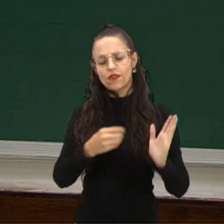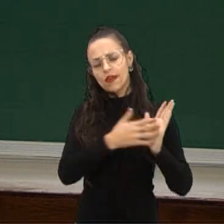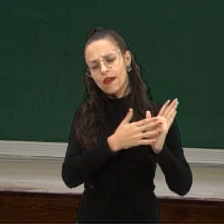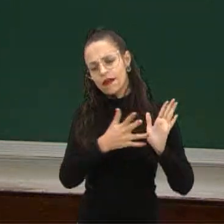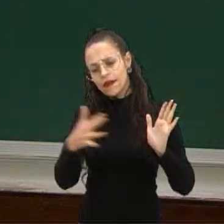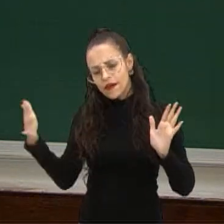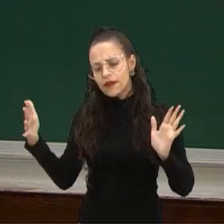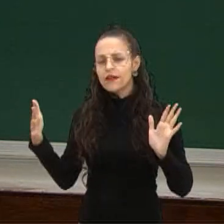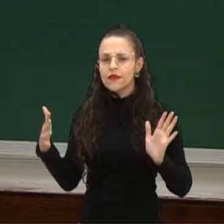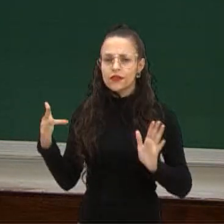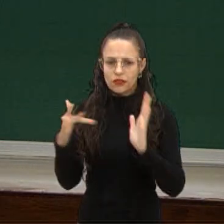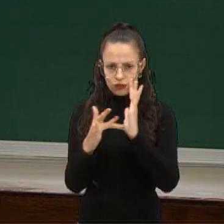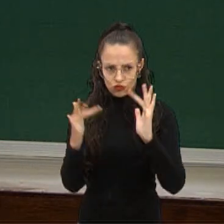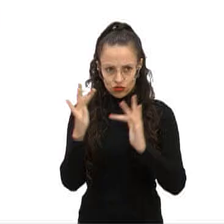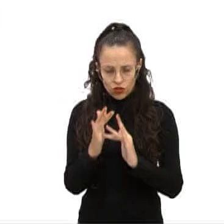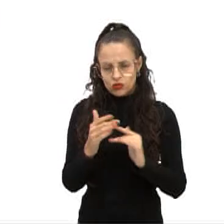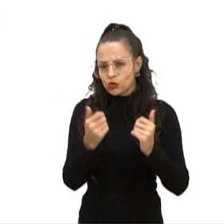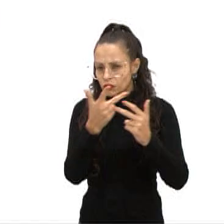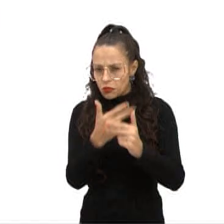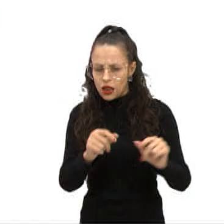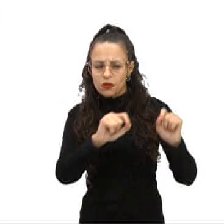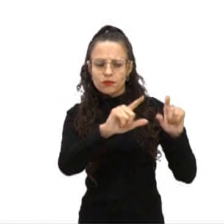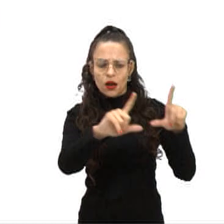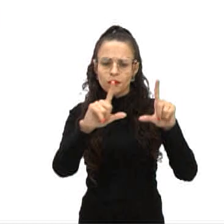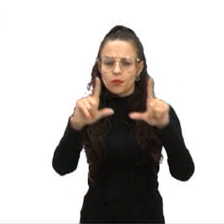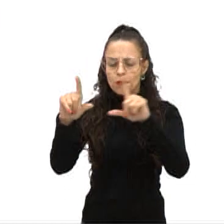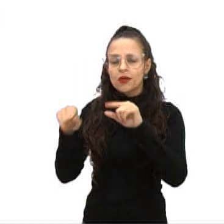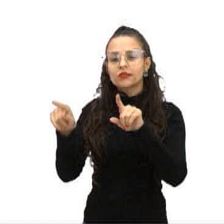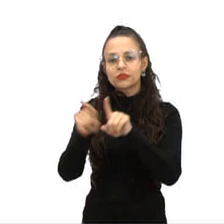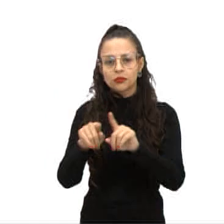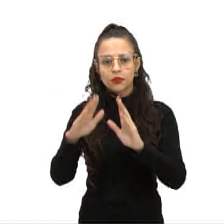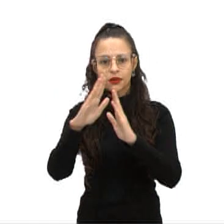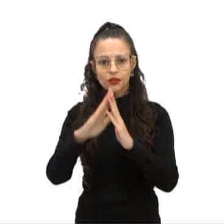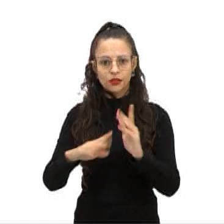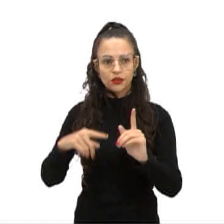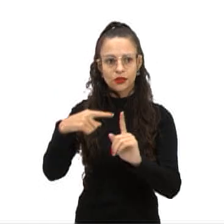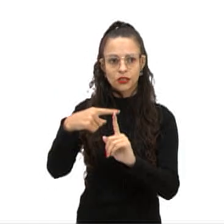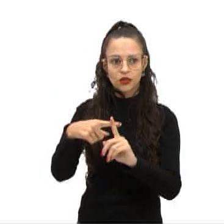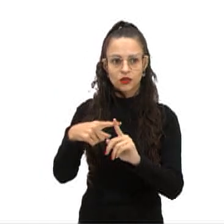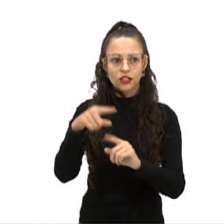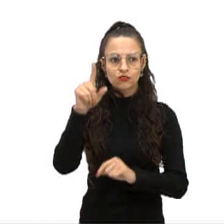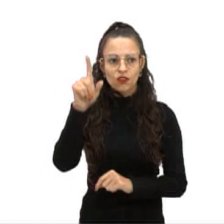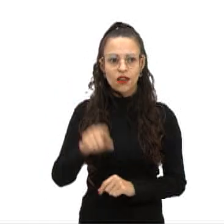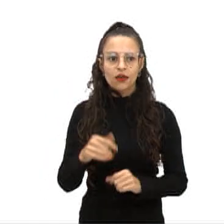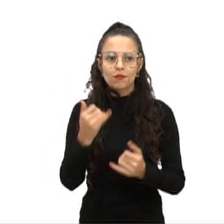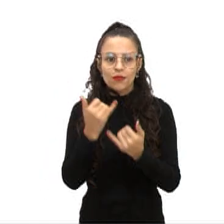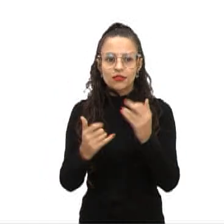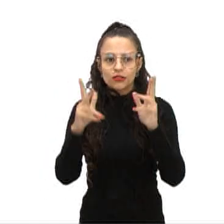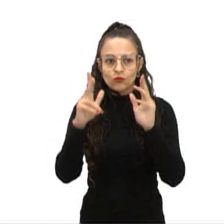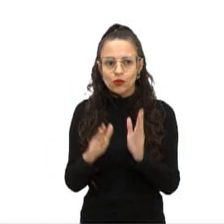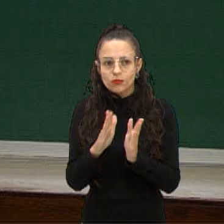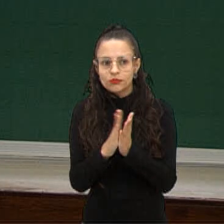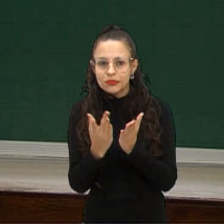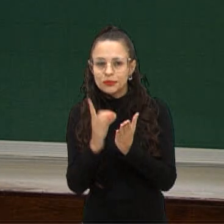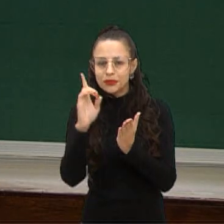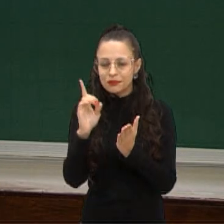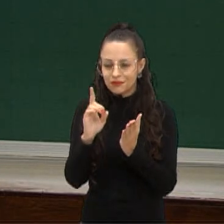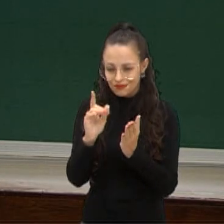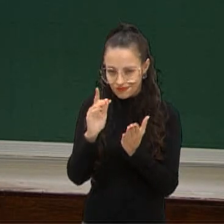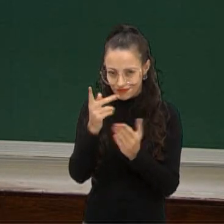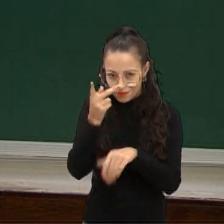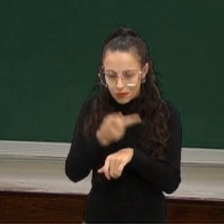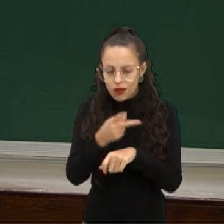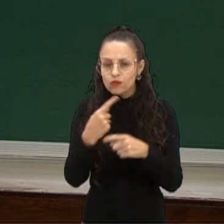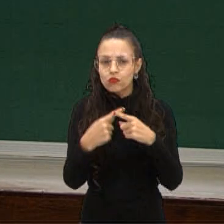via sacra, tinha todas essas concepções. A igreja era a Bíblia de pedra naquela época. Por quê? Porque, no contexto histórico,